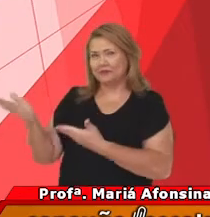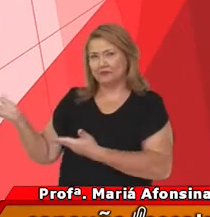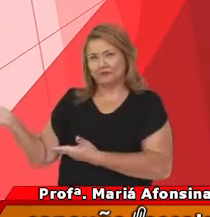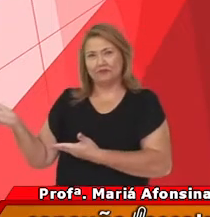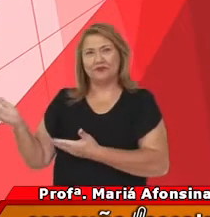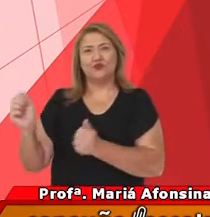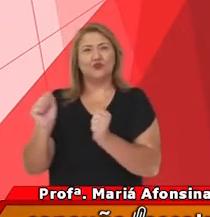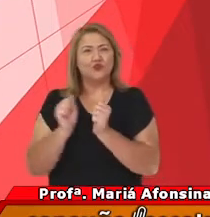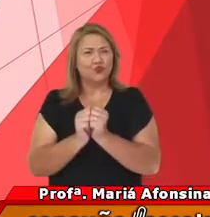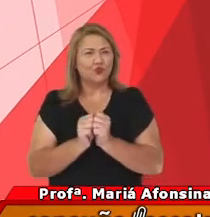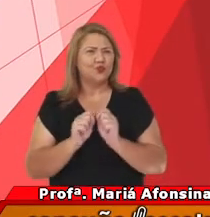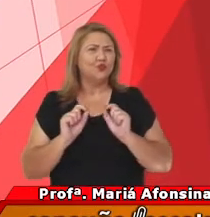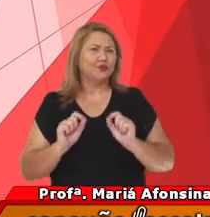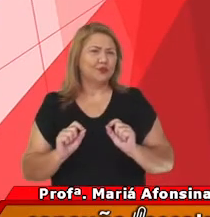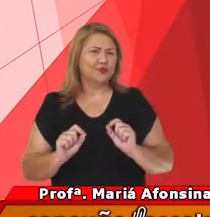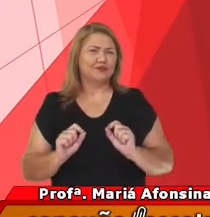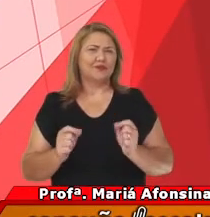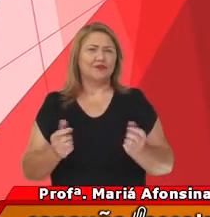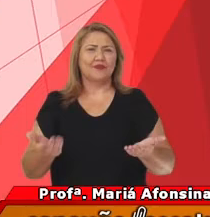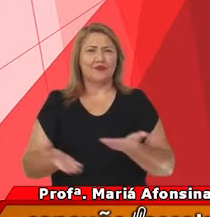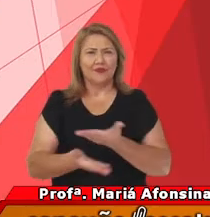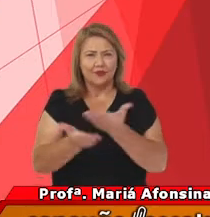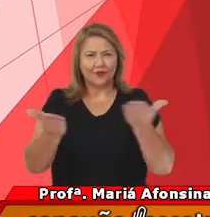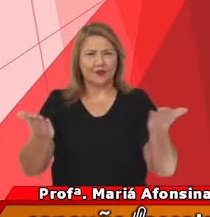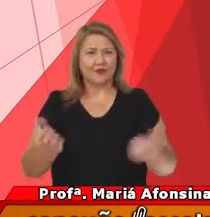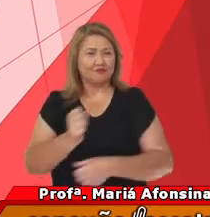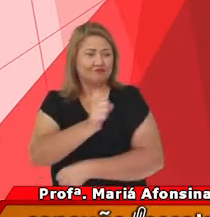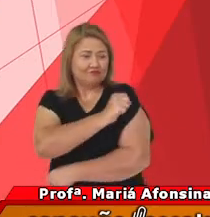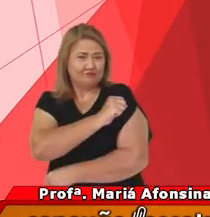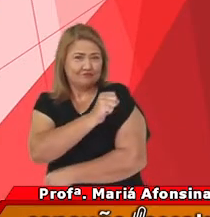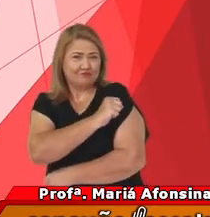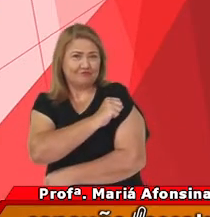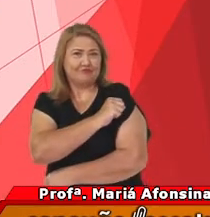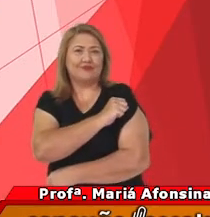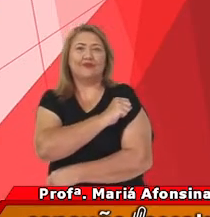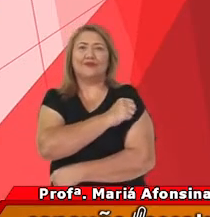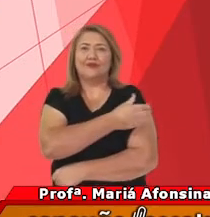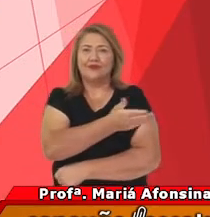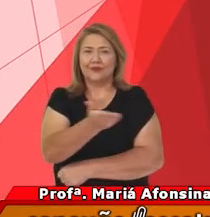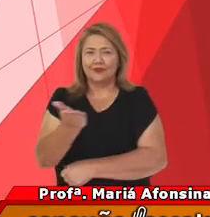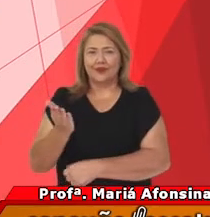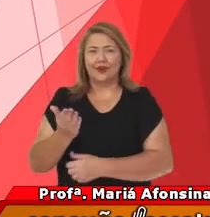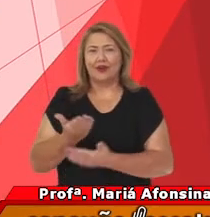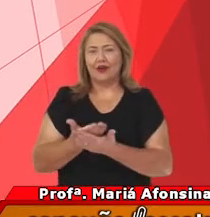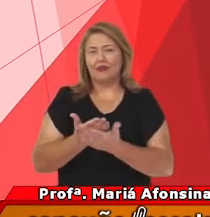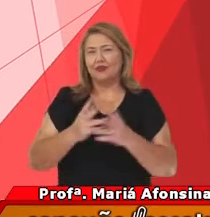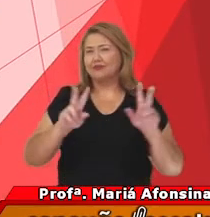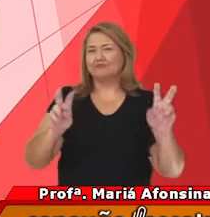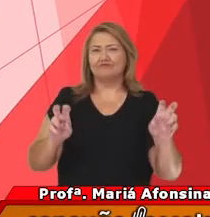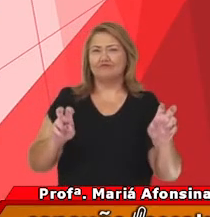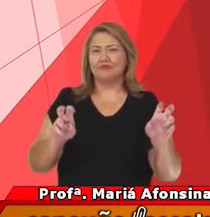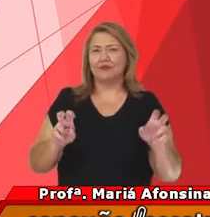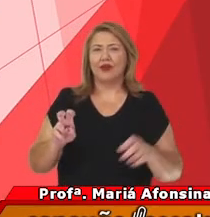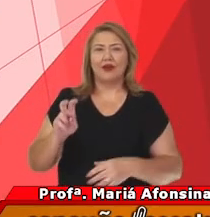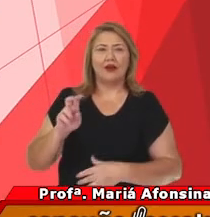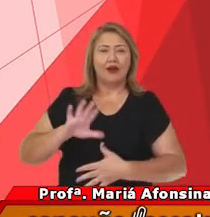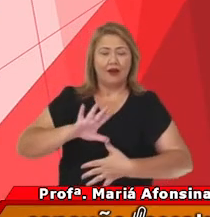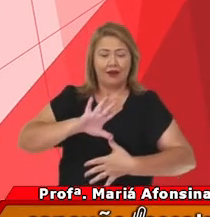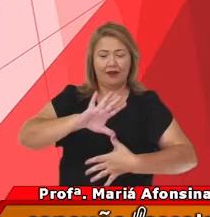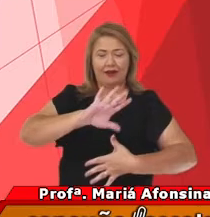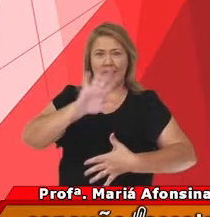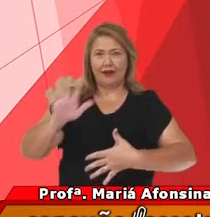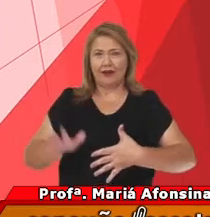estamos aqui, juntamente com vocês, alunos do 8º ano, para mais uma aula com o seguinte tema: América para